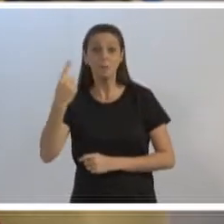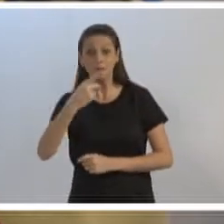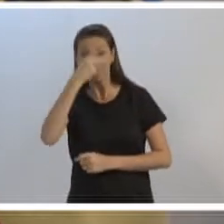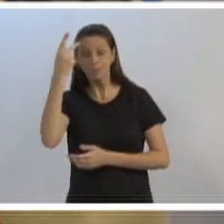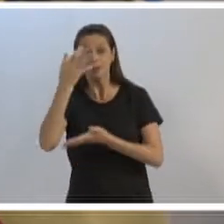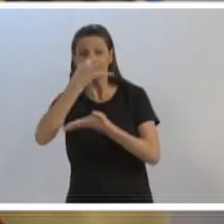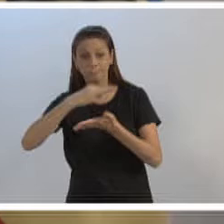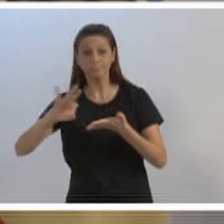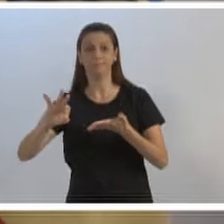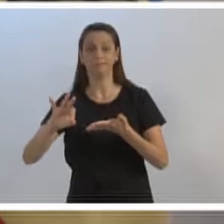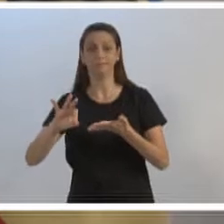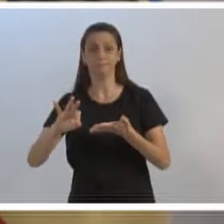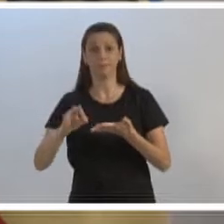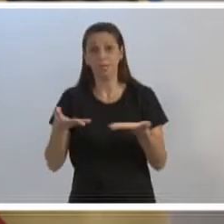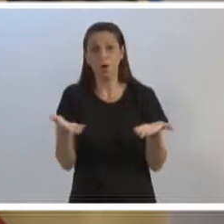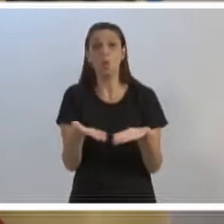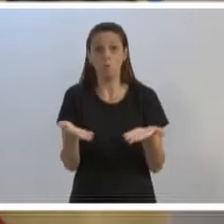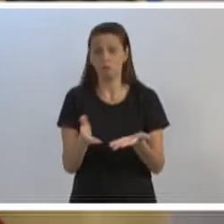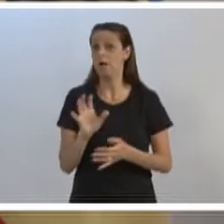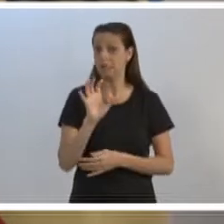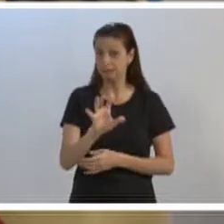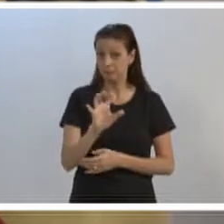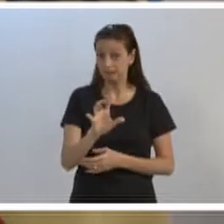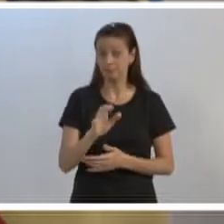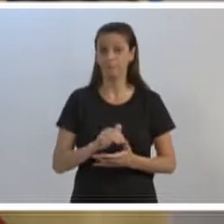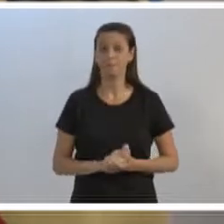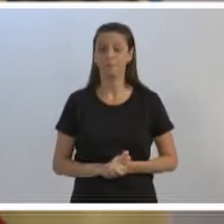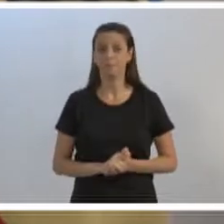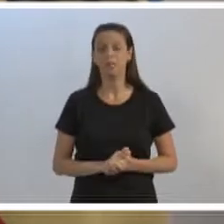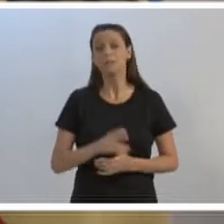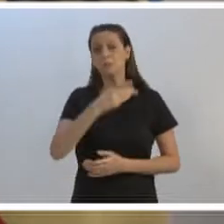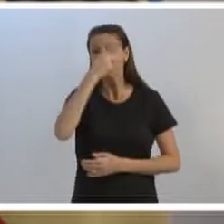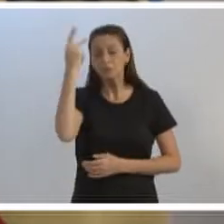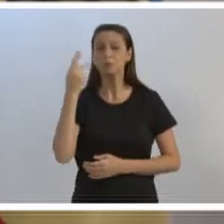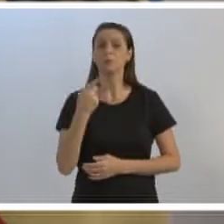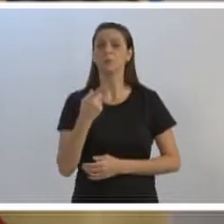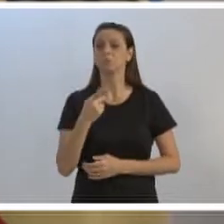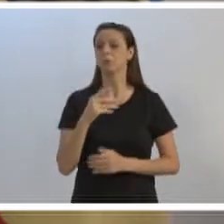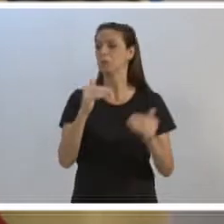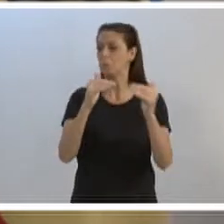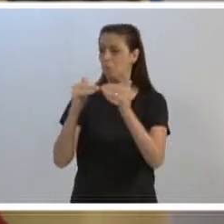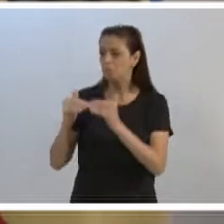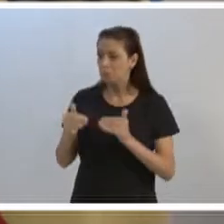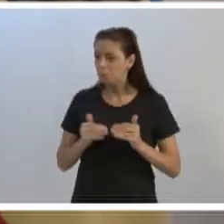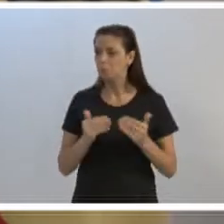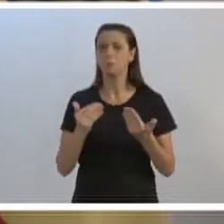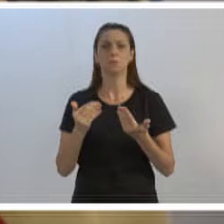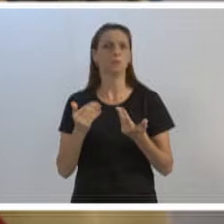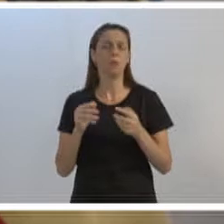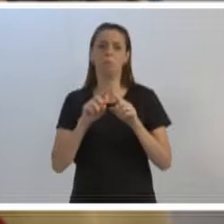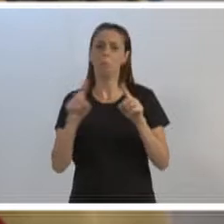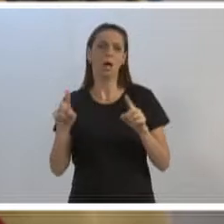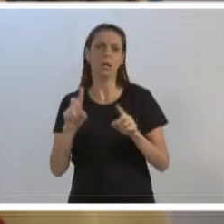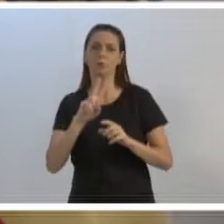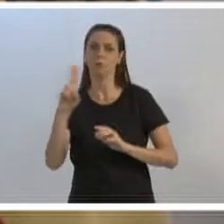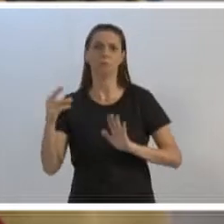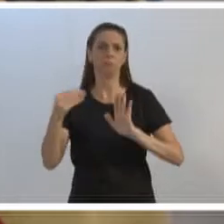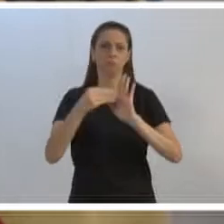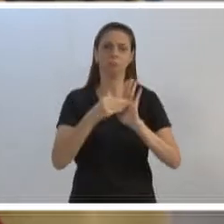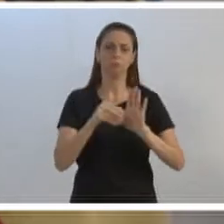signatário. Isso é o que acontece hoje, né? Os demais que forem favoráveis não participam com o nome no